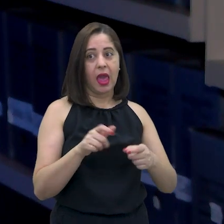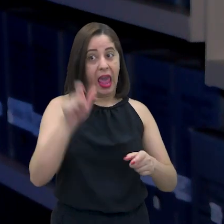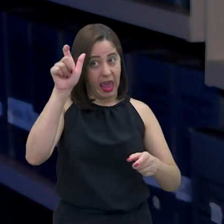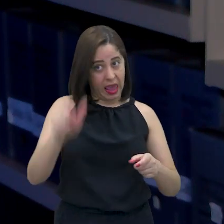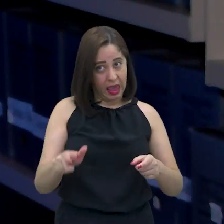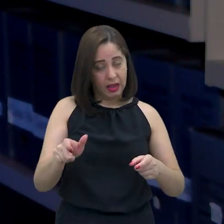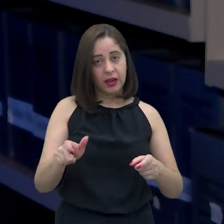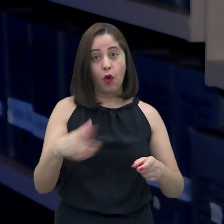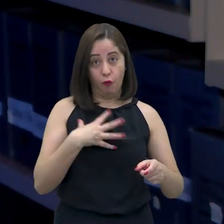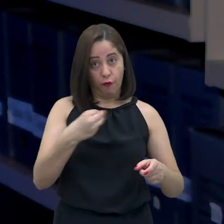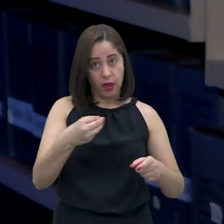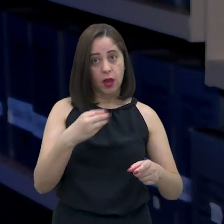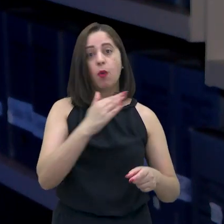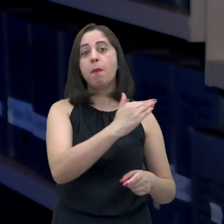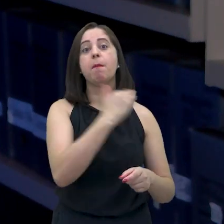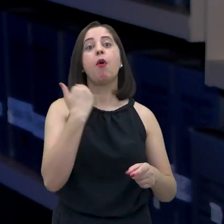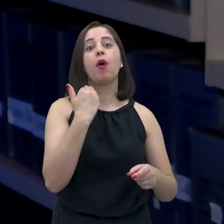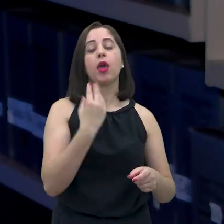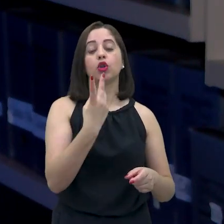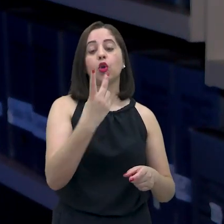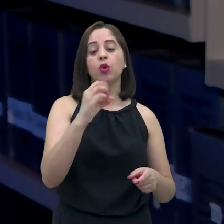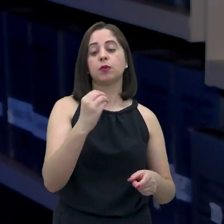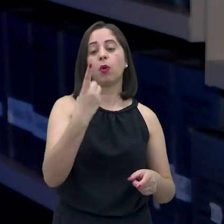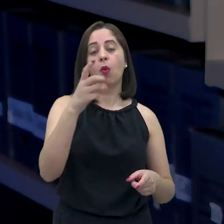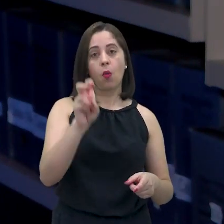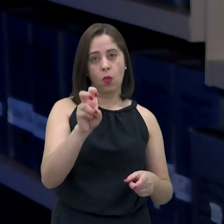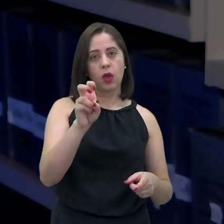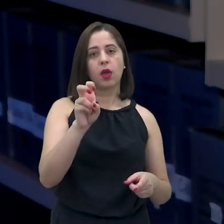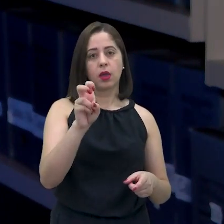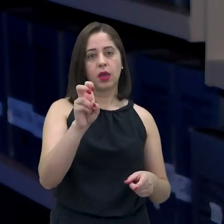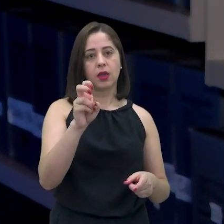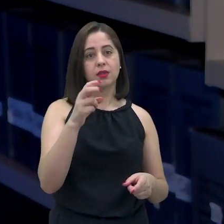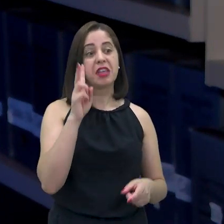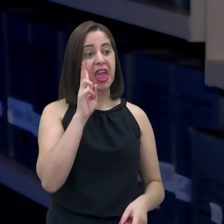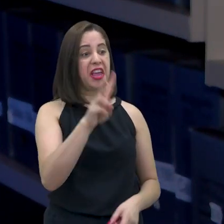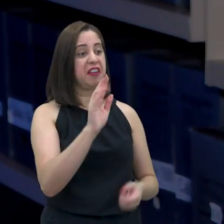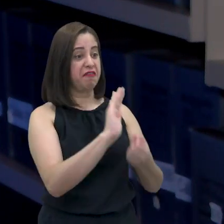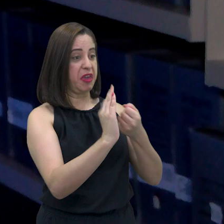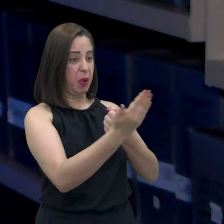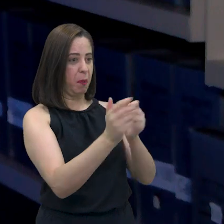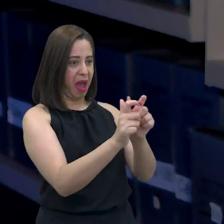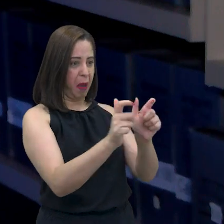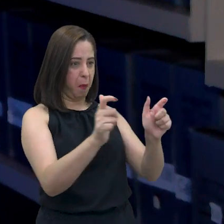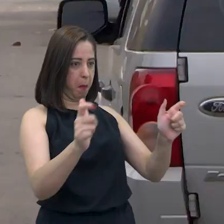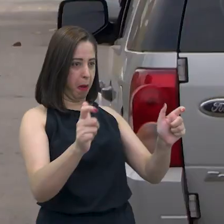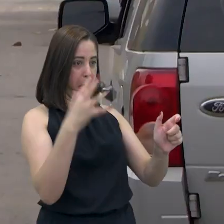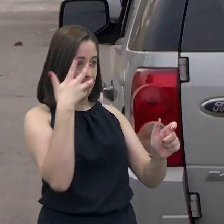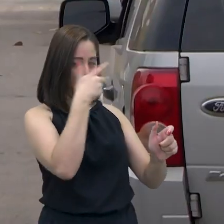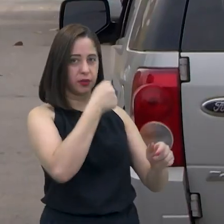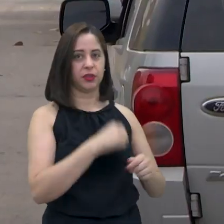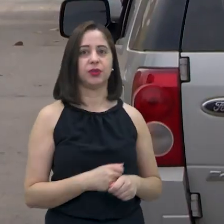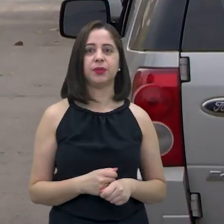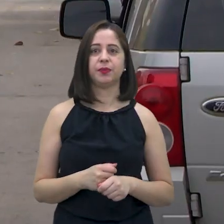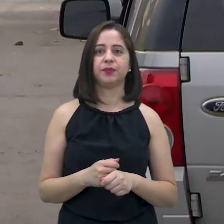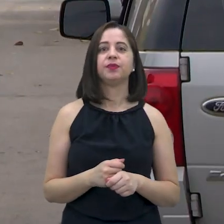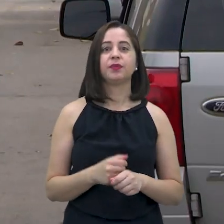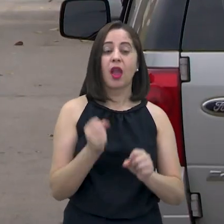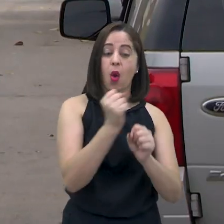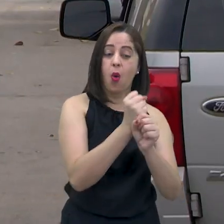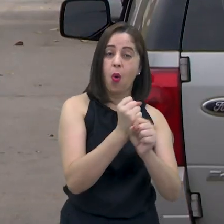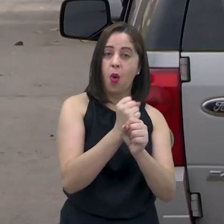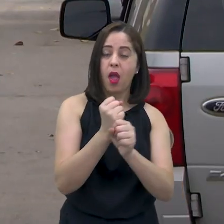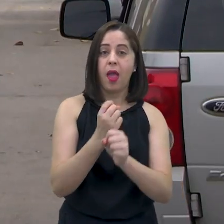2015 né então ele provavelmente Teve alguma ideia de como o bairro veio a ficar depois né anos depois em